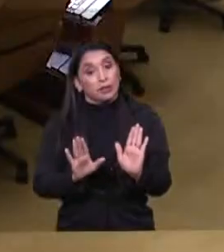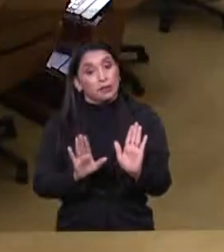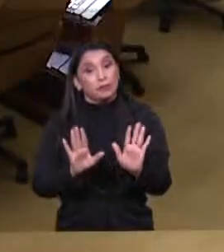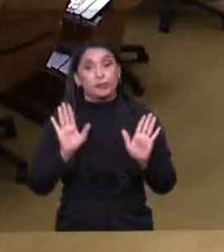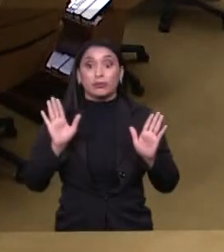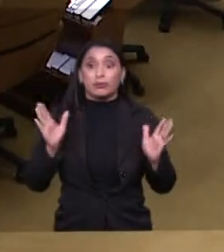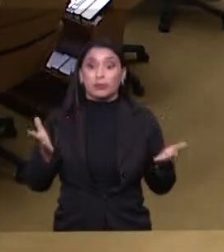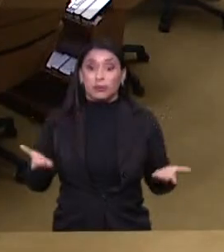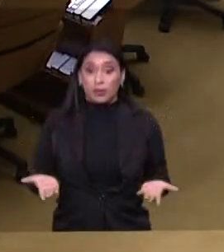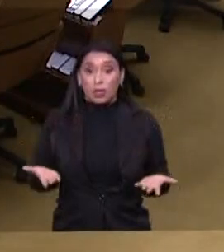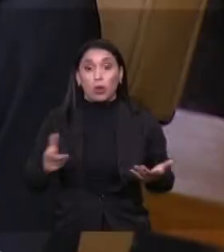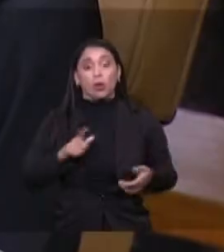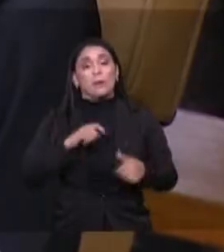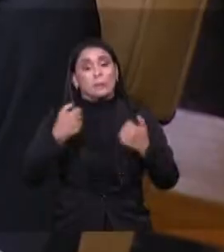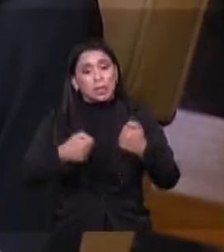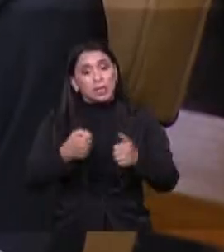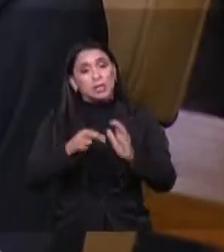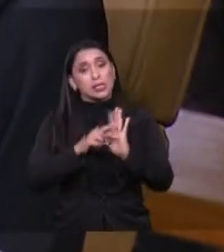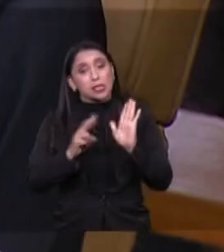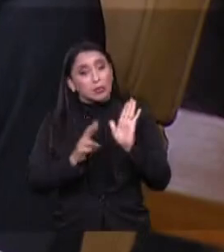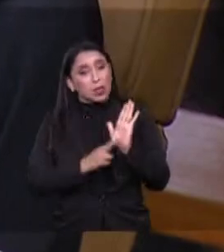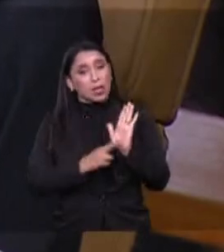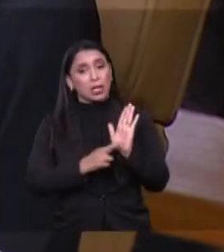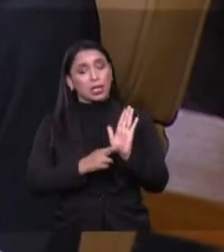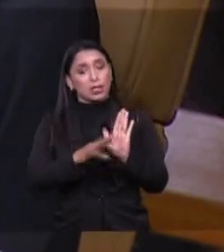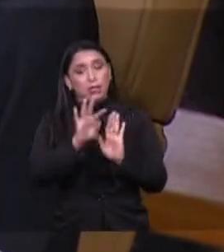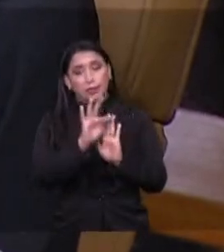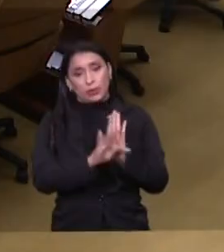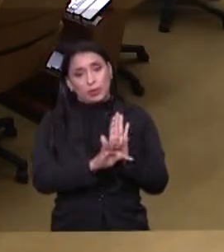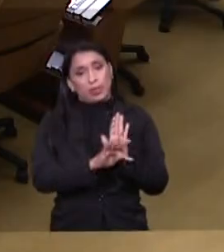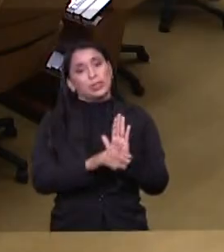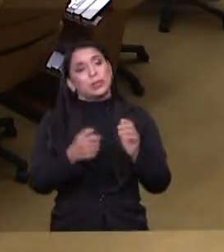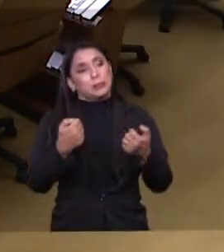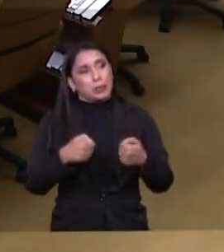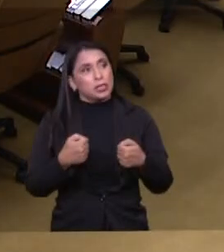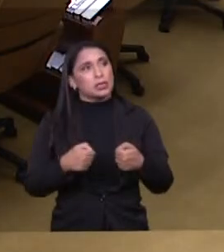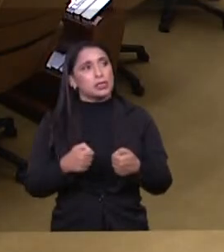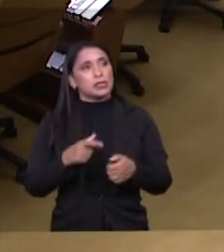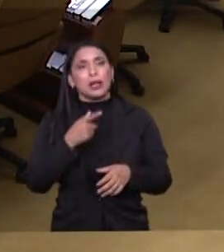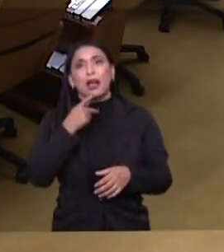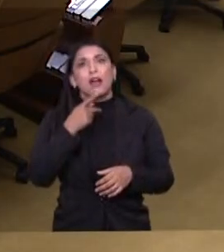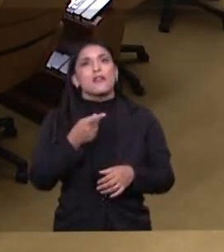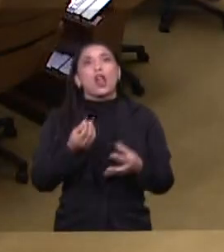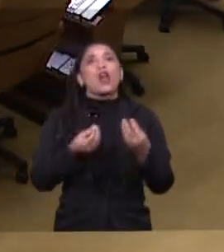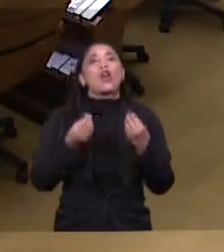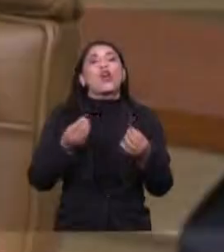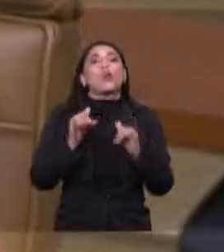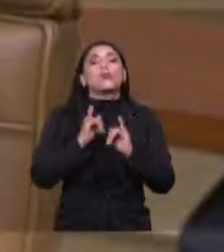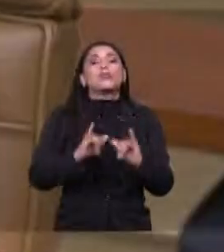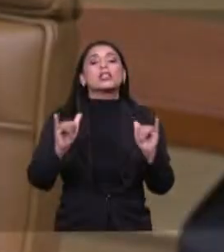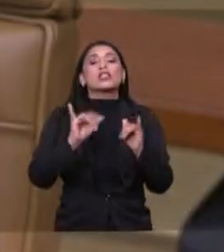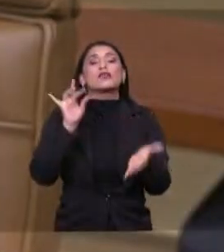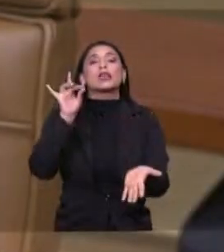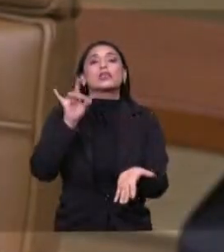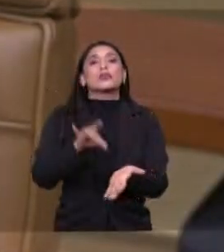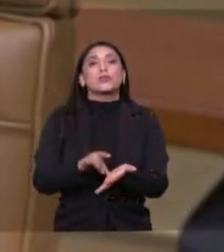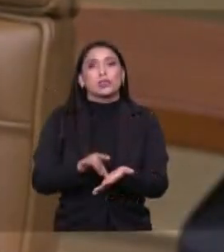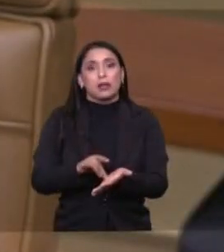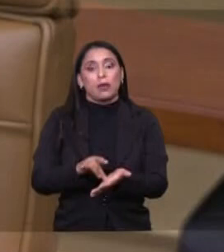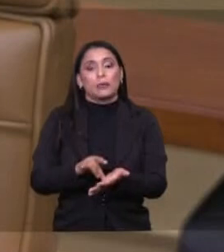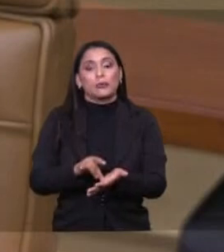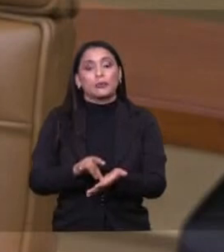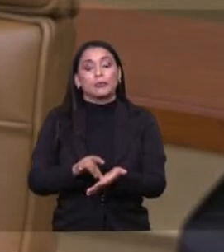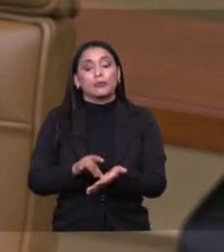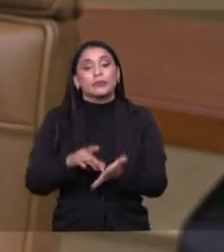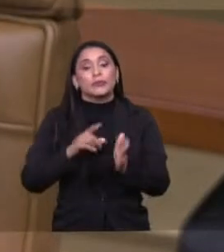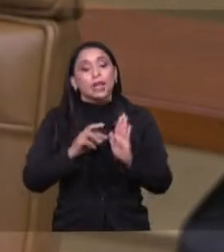Não. Então, por isso tem que tem que regulamentar. Aqui. Tem que regulamentar para falar como será a divulgação oficial. Aqui é